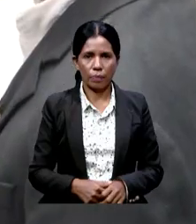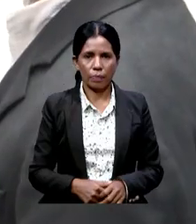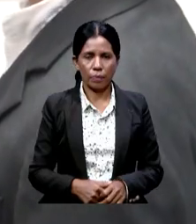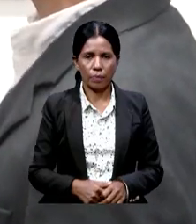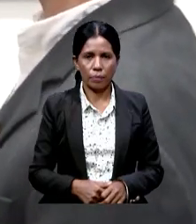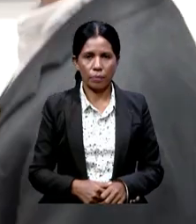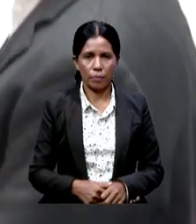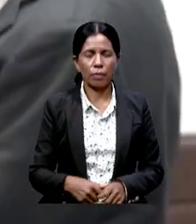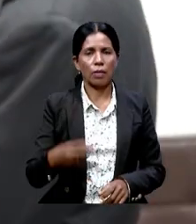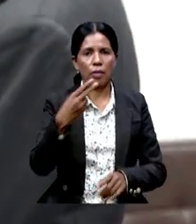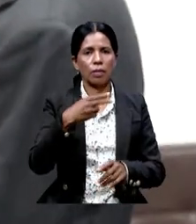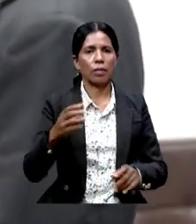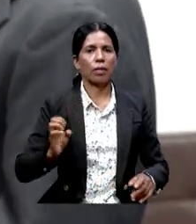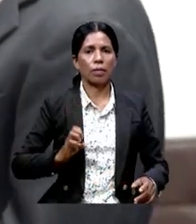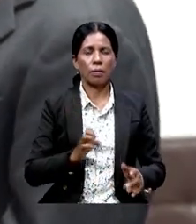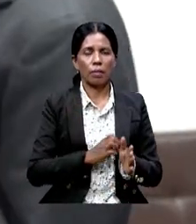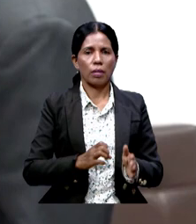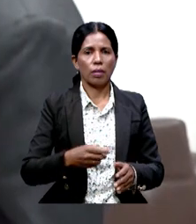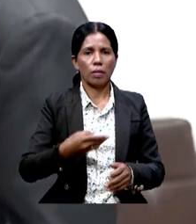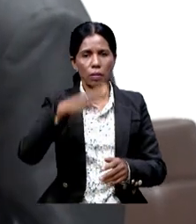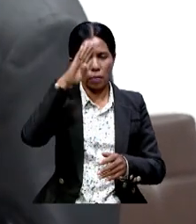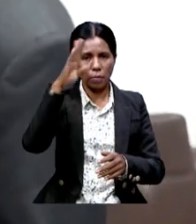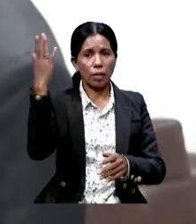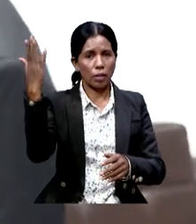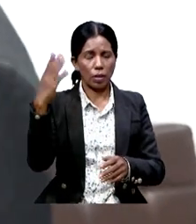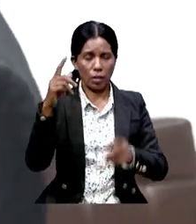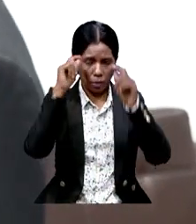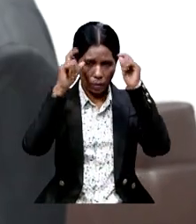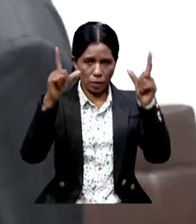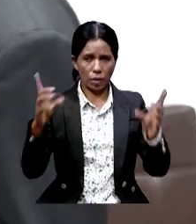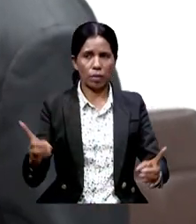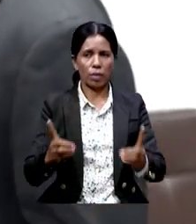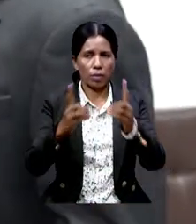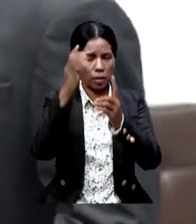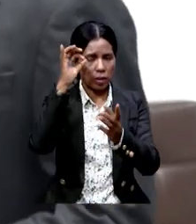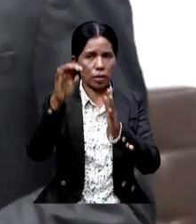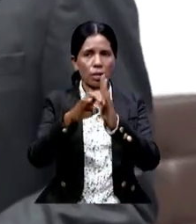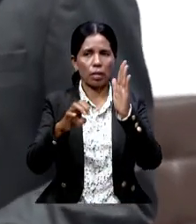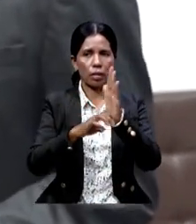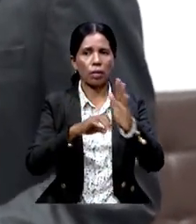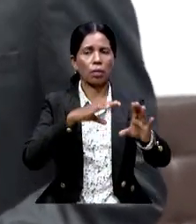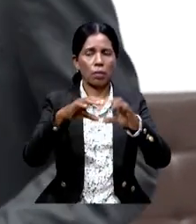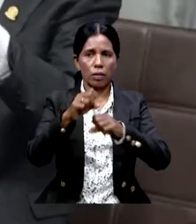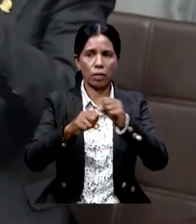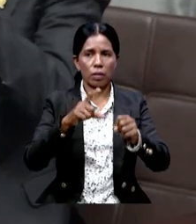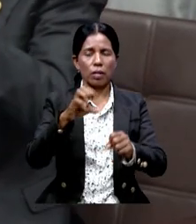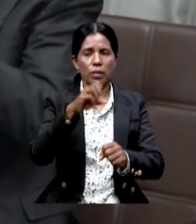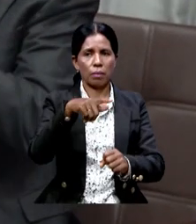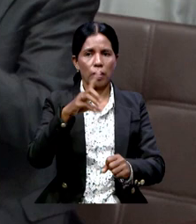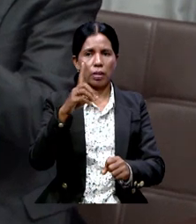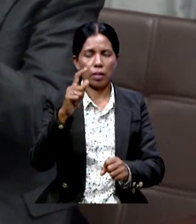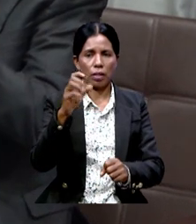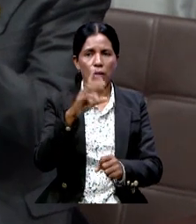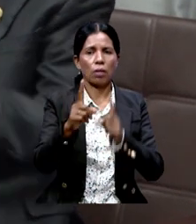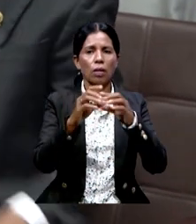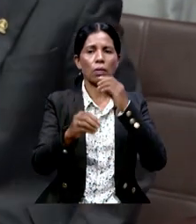Quintané, embaixadora Cuba e Timor-Leste, Alina Aldama Inés, a Sorumalu, o secretário de Estado de Comunicação Social, Espírito Dias Ximénez, o de colega Guanabá apoio